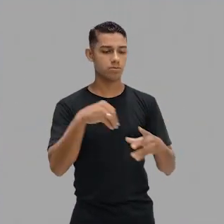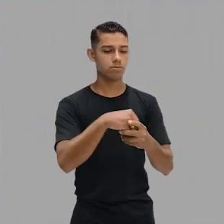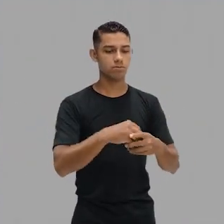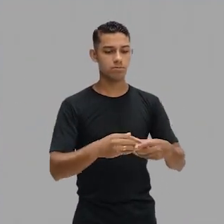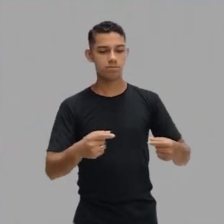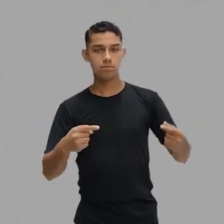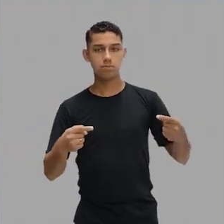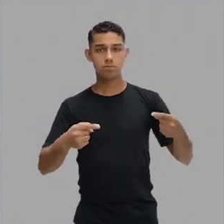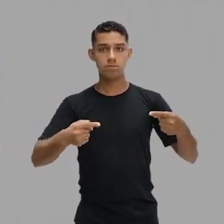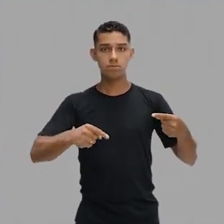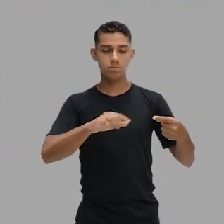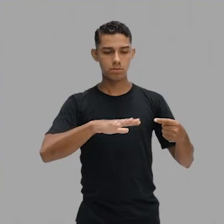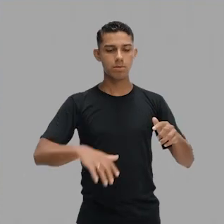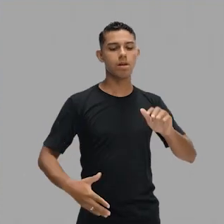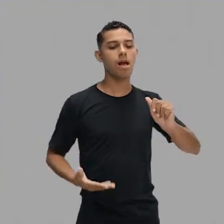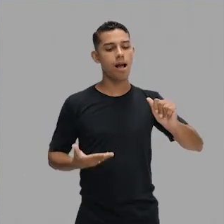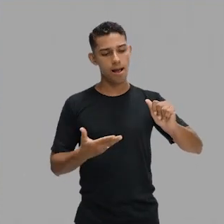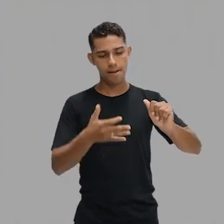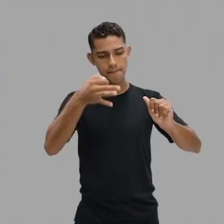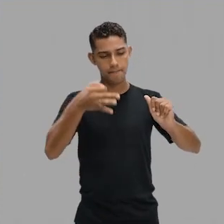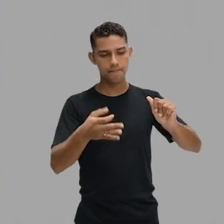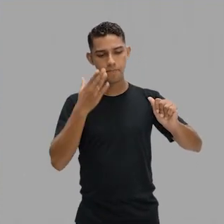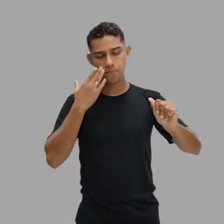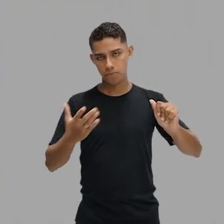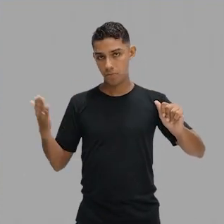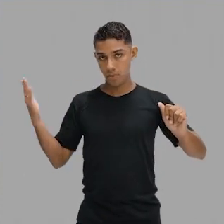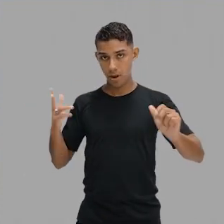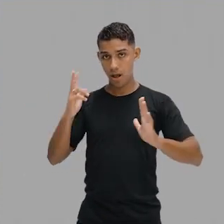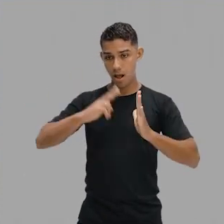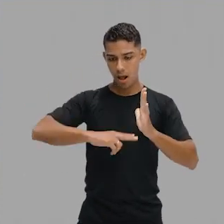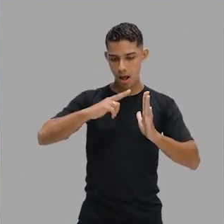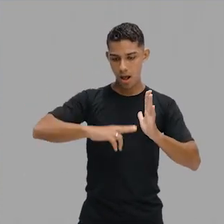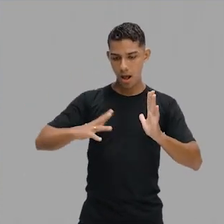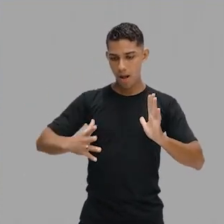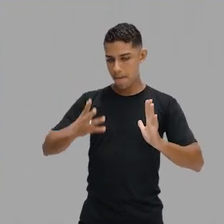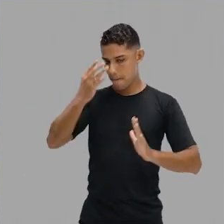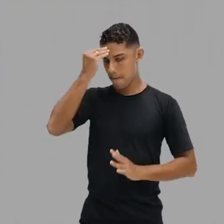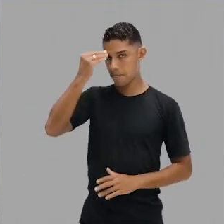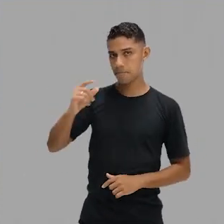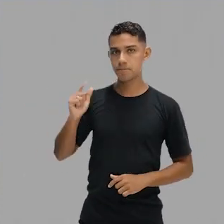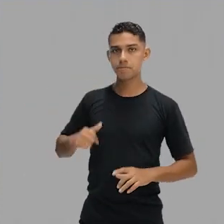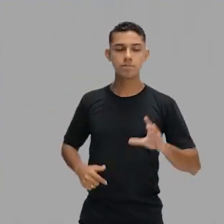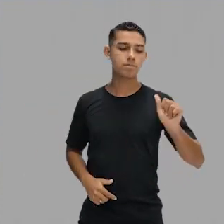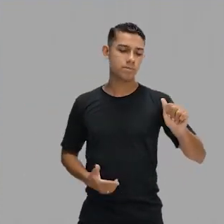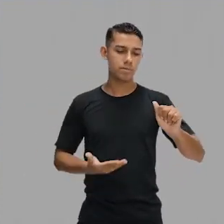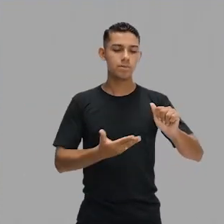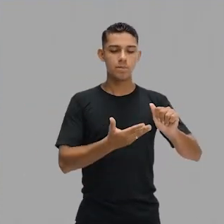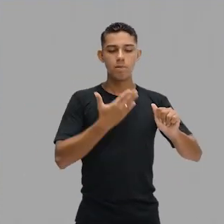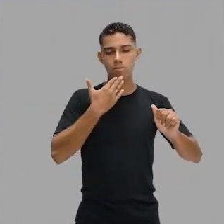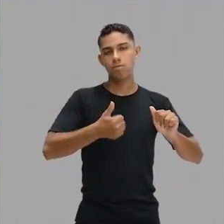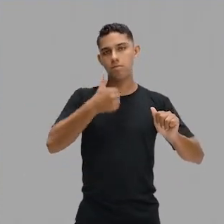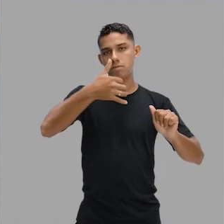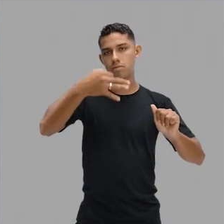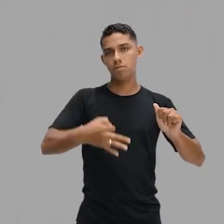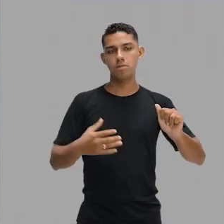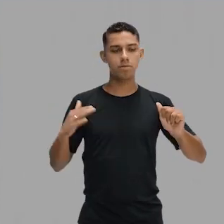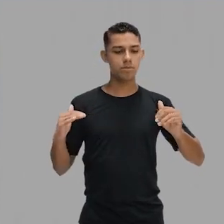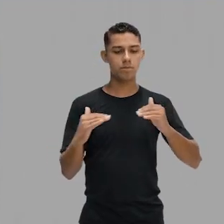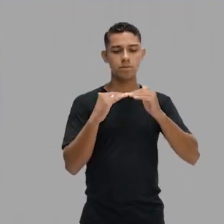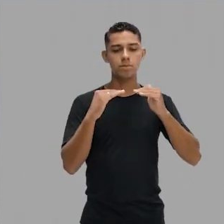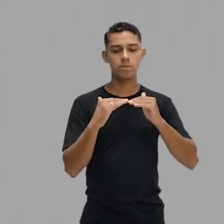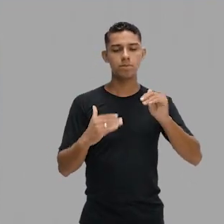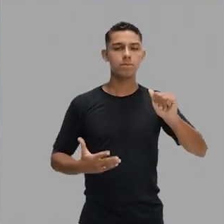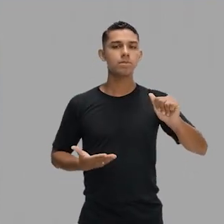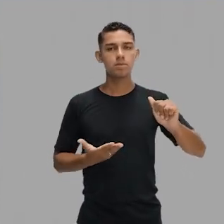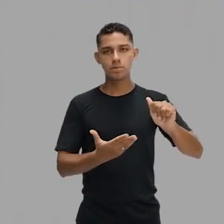aqui, meus amados, a letra A é a nossa melhor saída. É a nossa resposta mais adequada. A